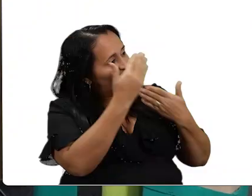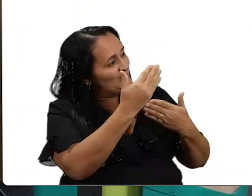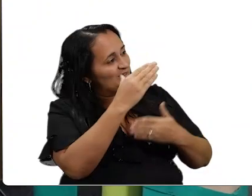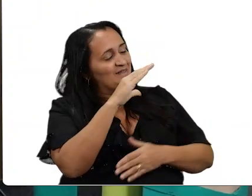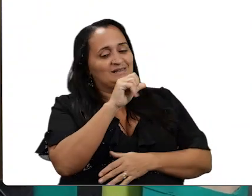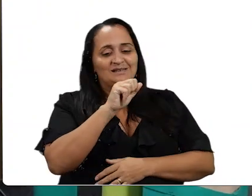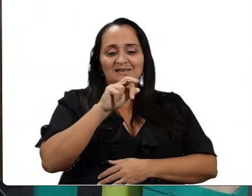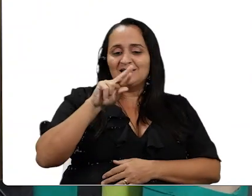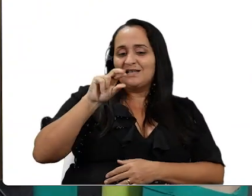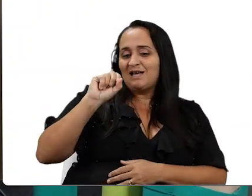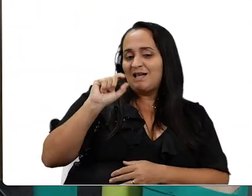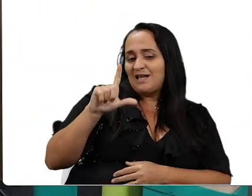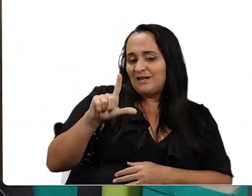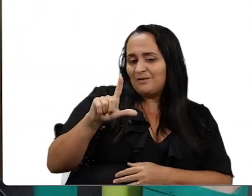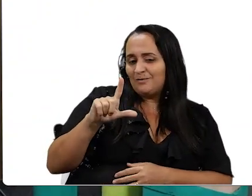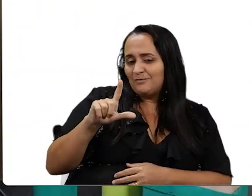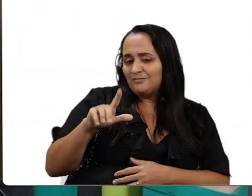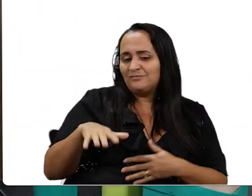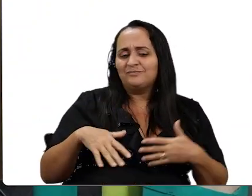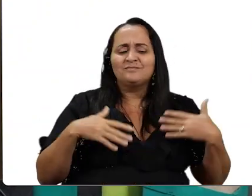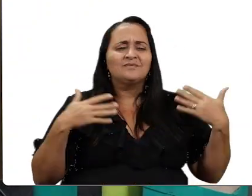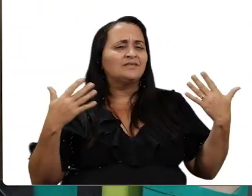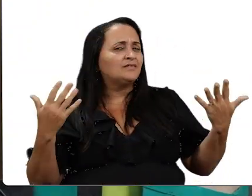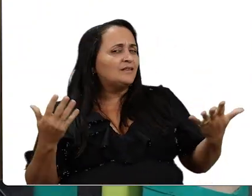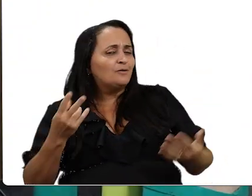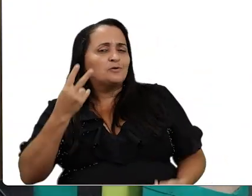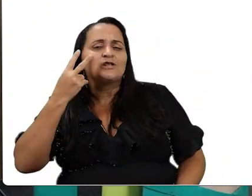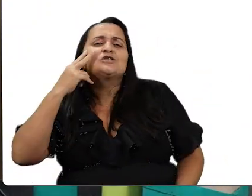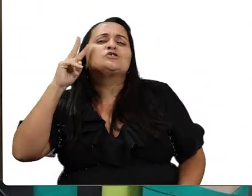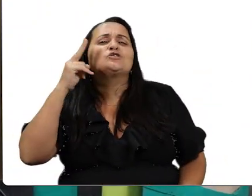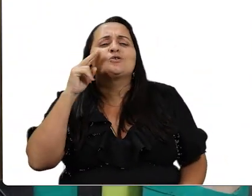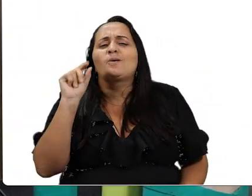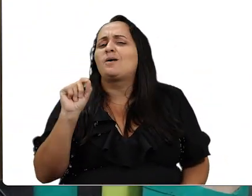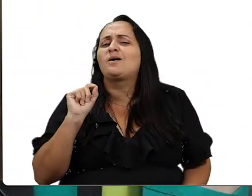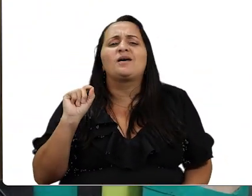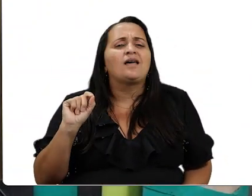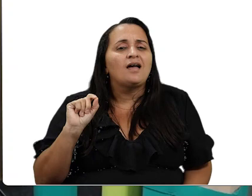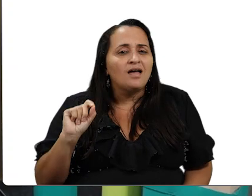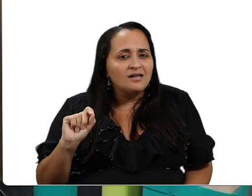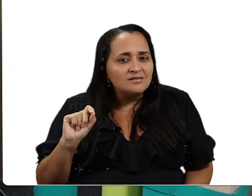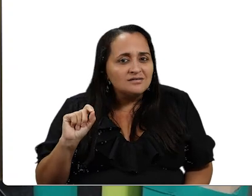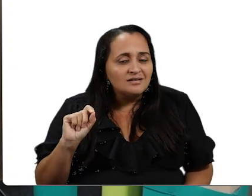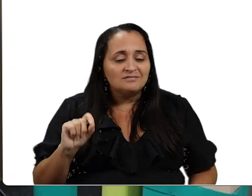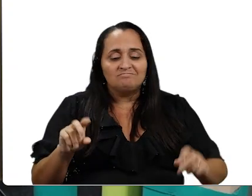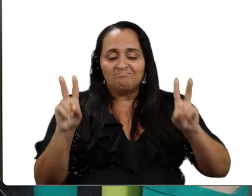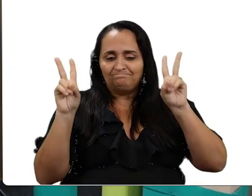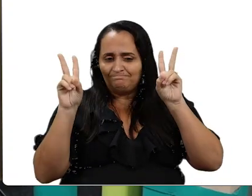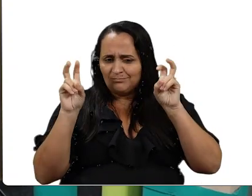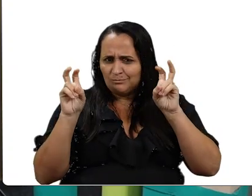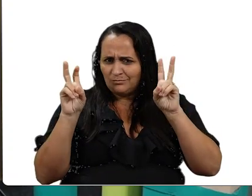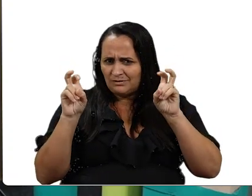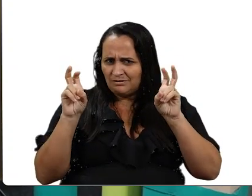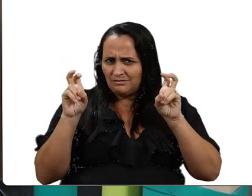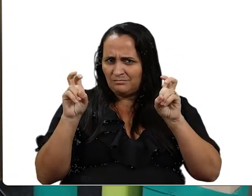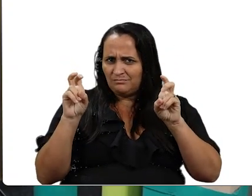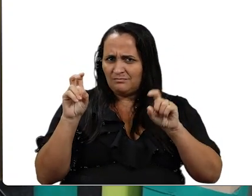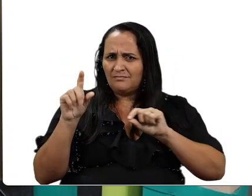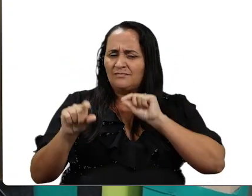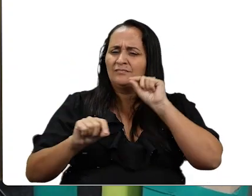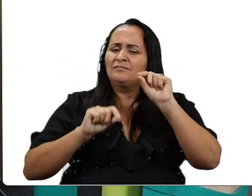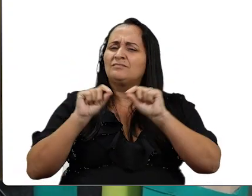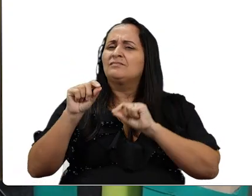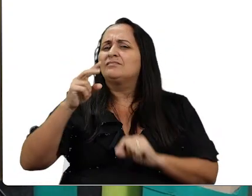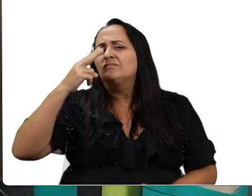Aproveitem. Pois é, que história é essa, hein? É o tema da nossa aula de hoje. Mas, Pro, o que é que você quer dizer com